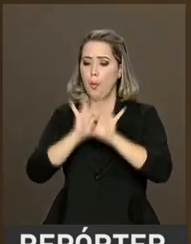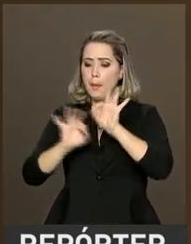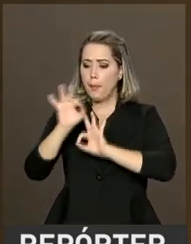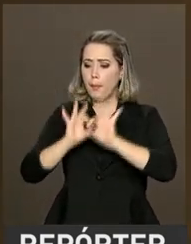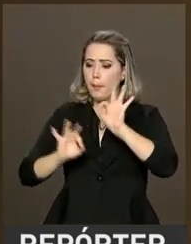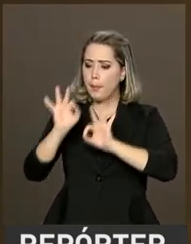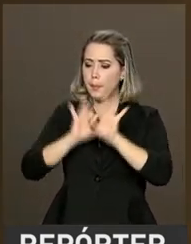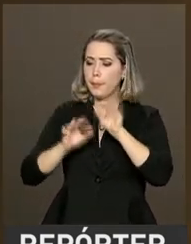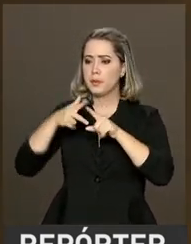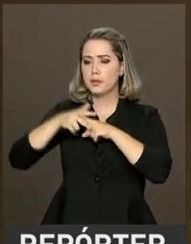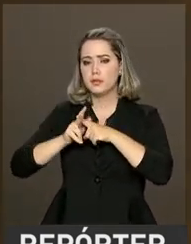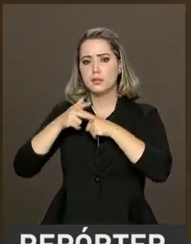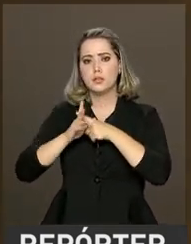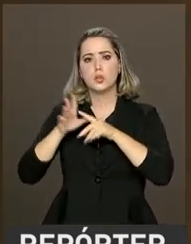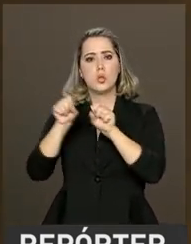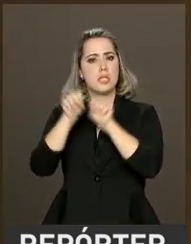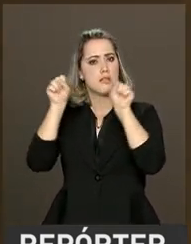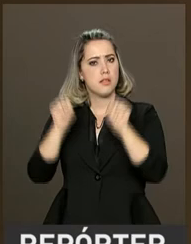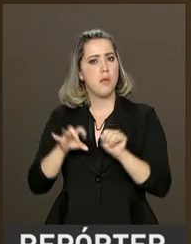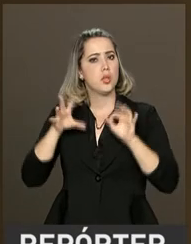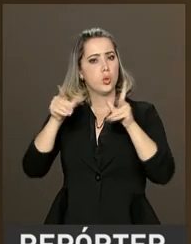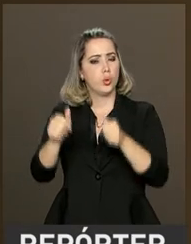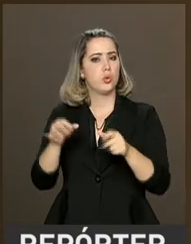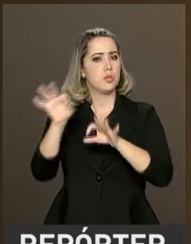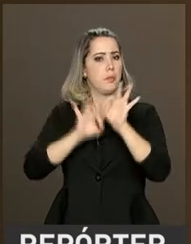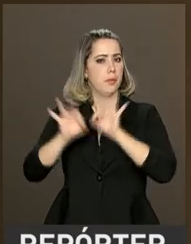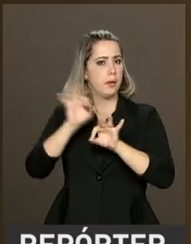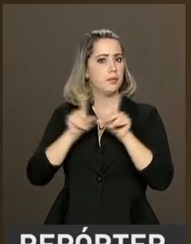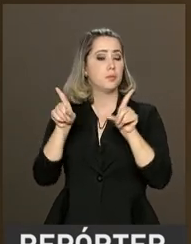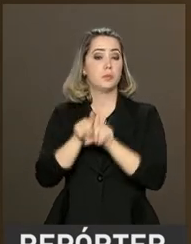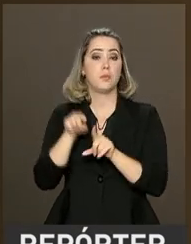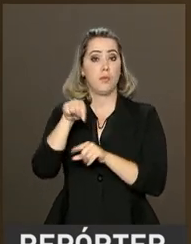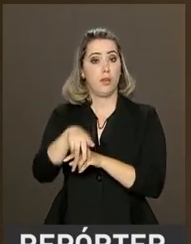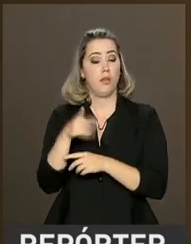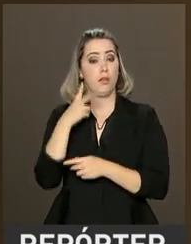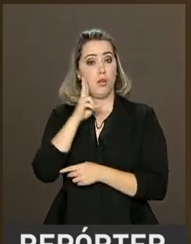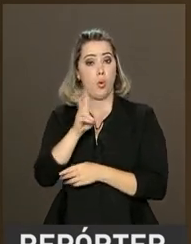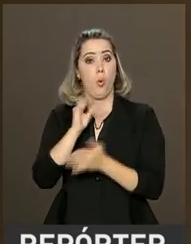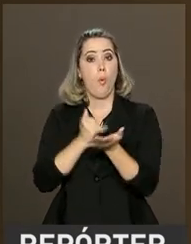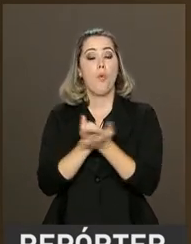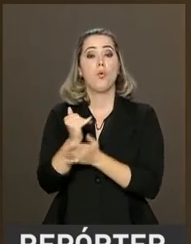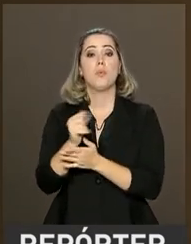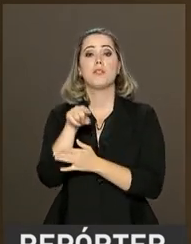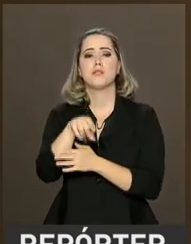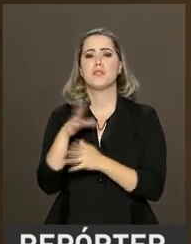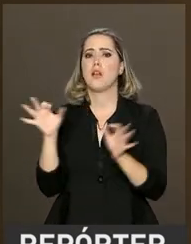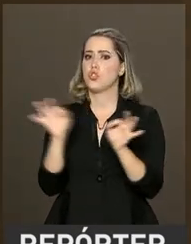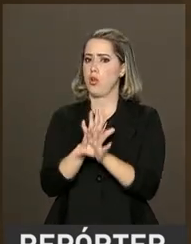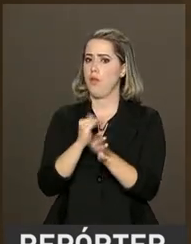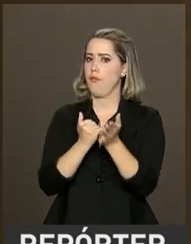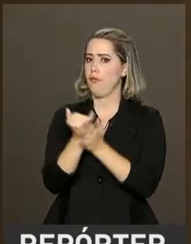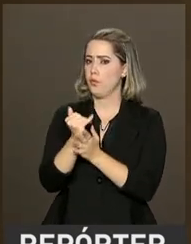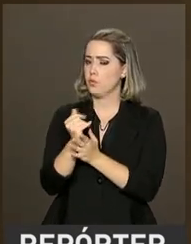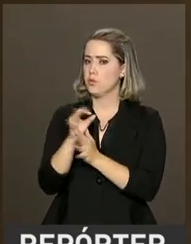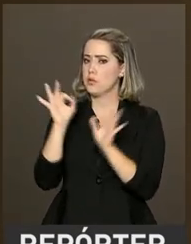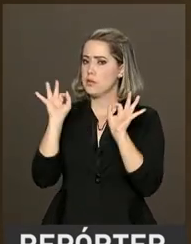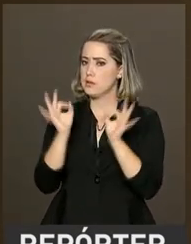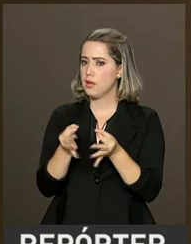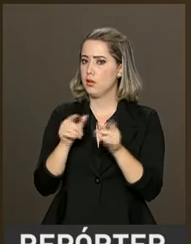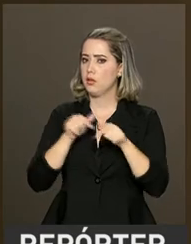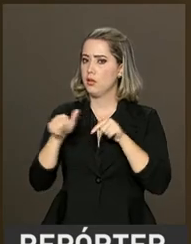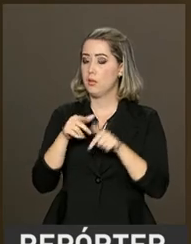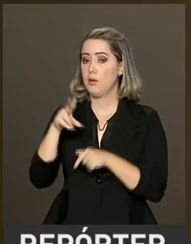do equipamento sejam verificados a previsão é que o satélite esteja em pleno funcionamento em meados